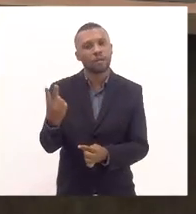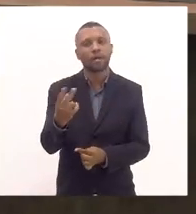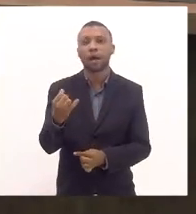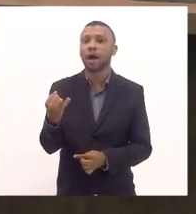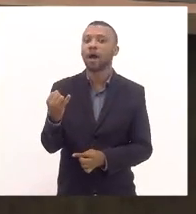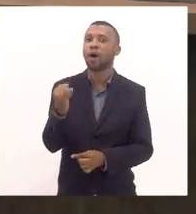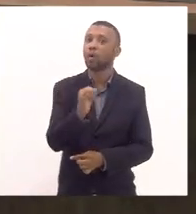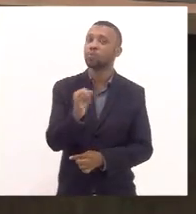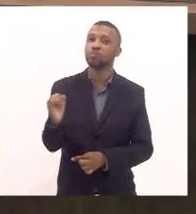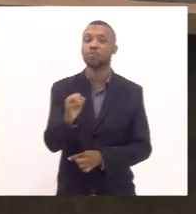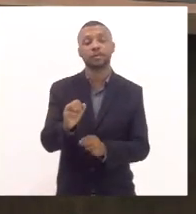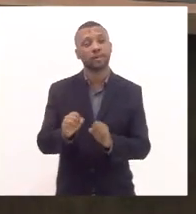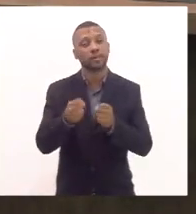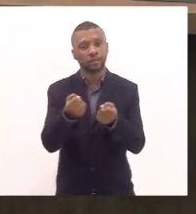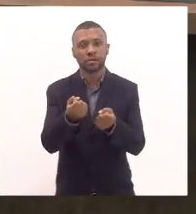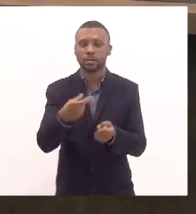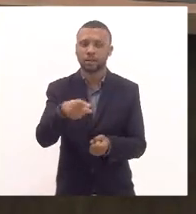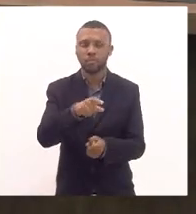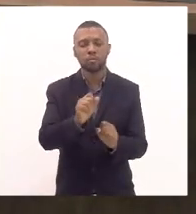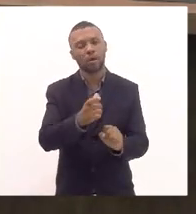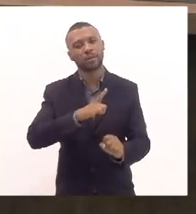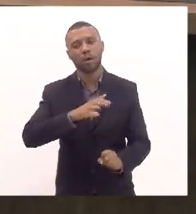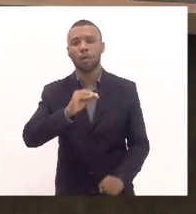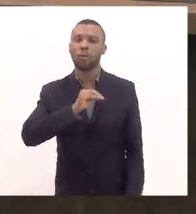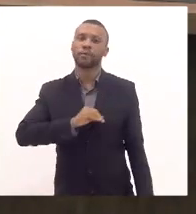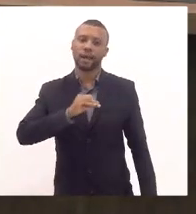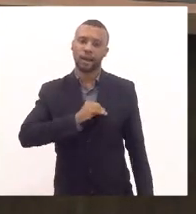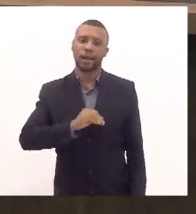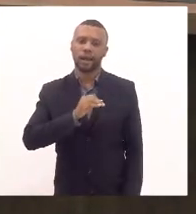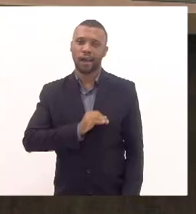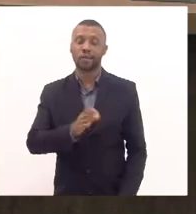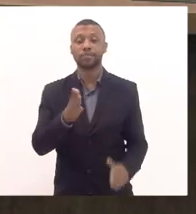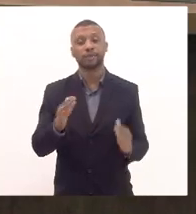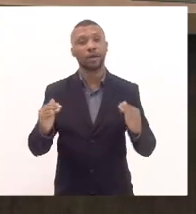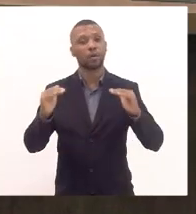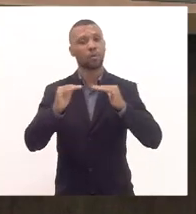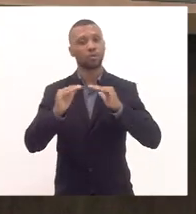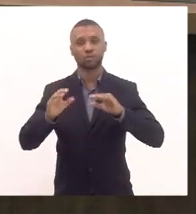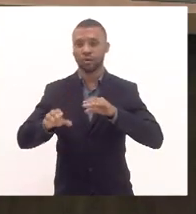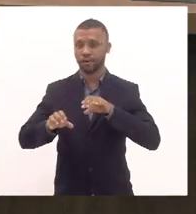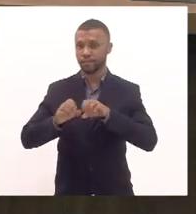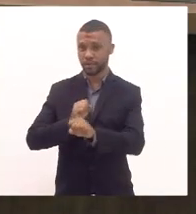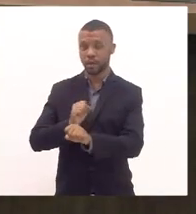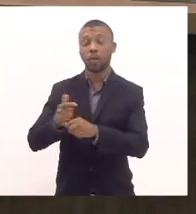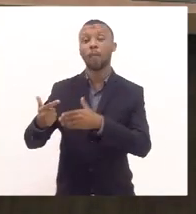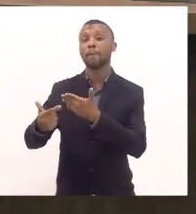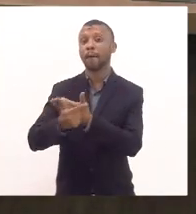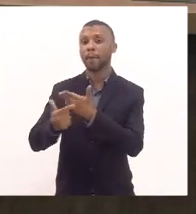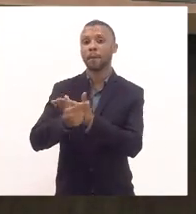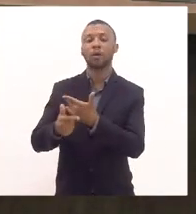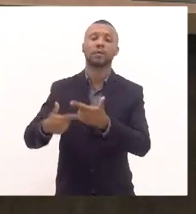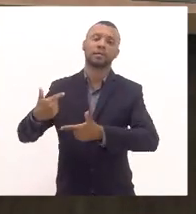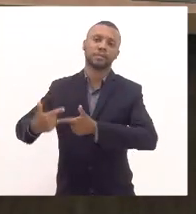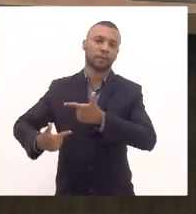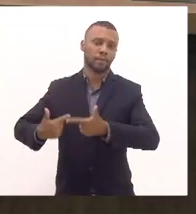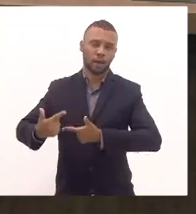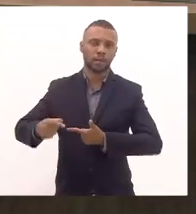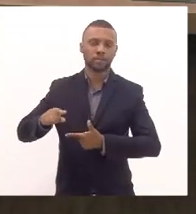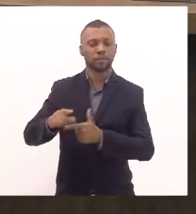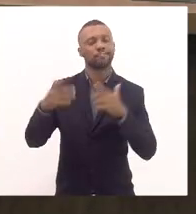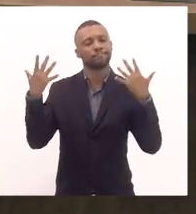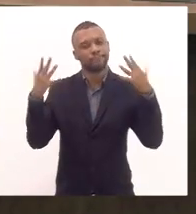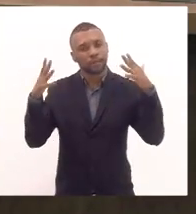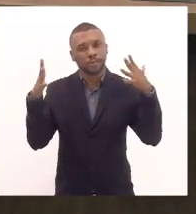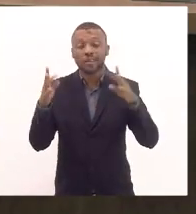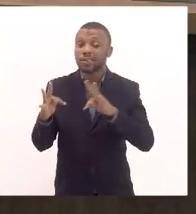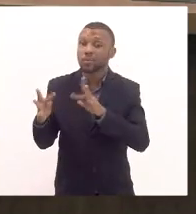garantir que eles possam ter a remuneração de acordo com a formação de acordo com papel que desempenham então quero